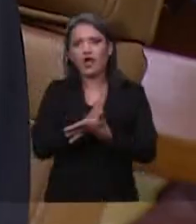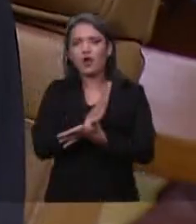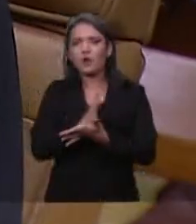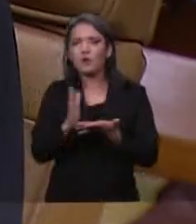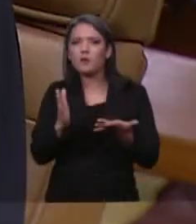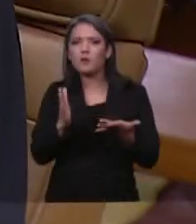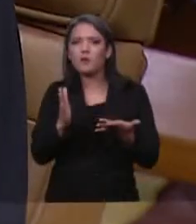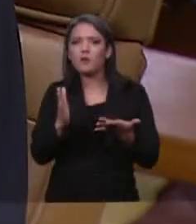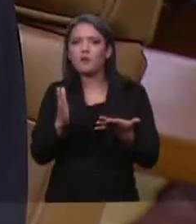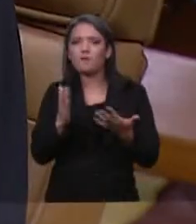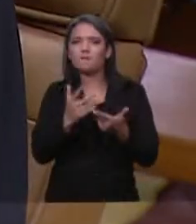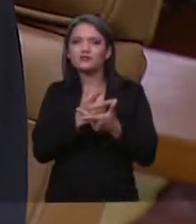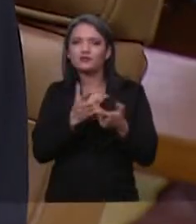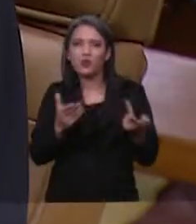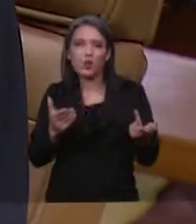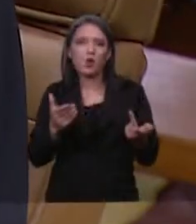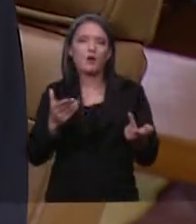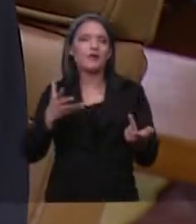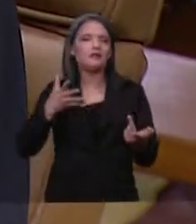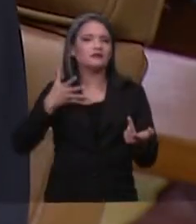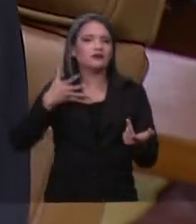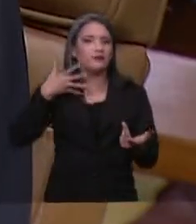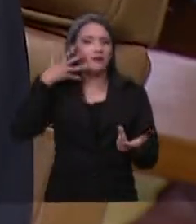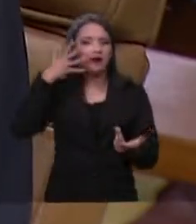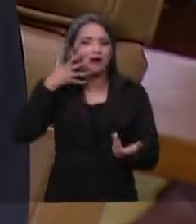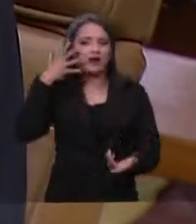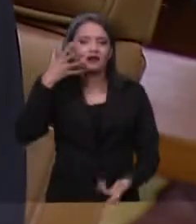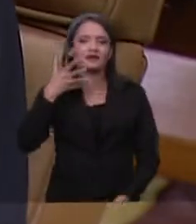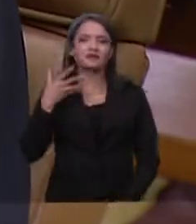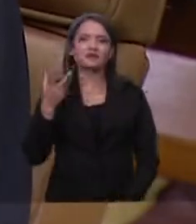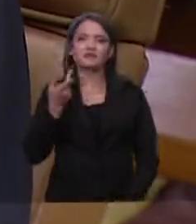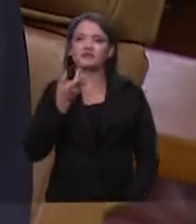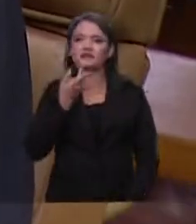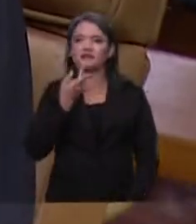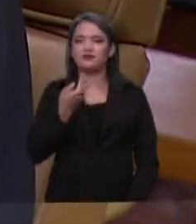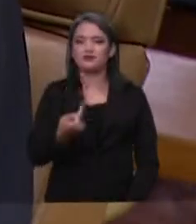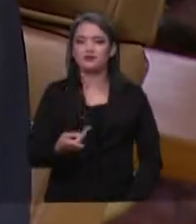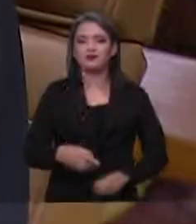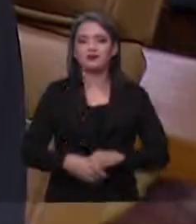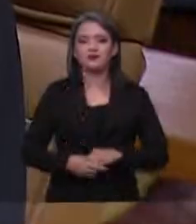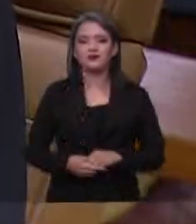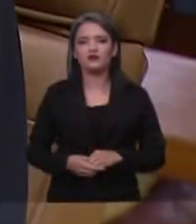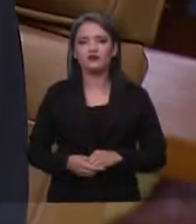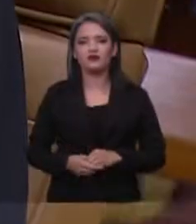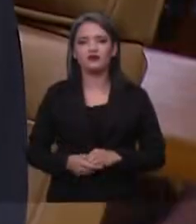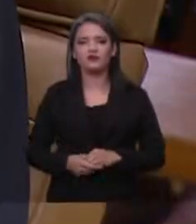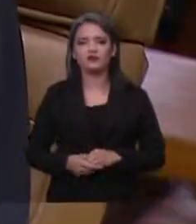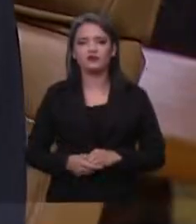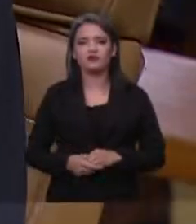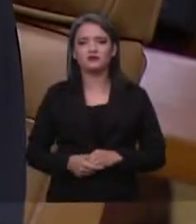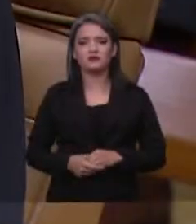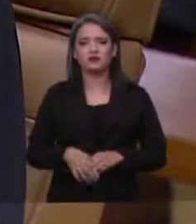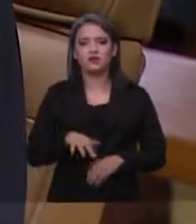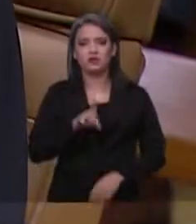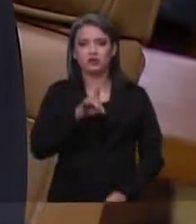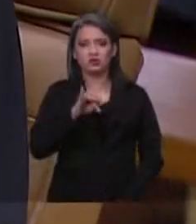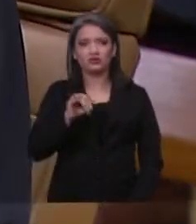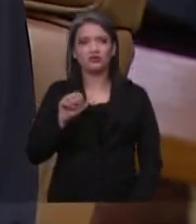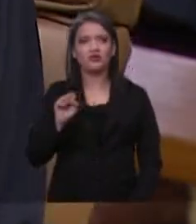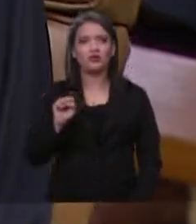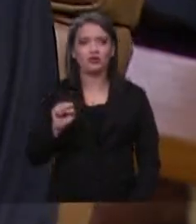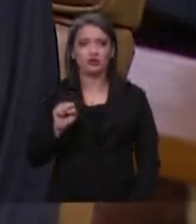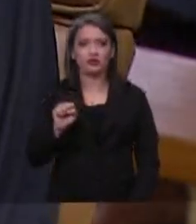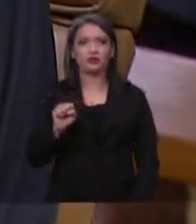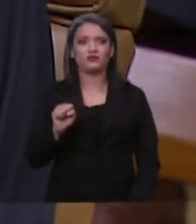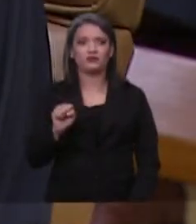havia expressado no meu discurso do dia 8,